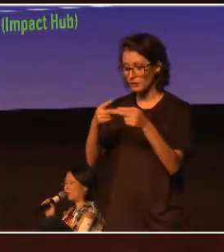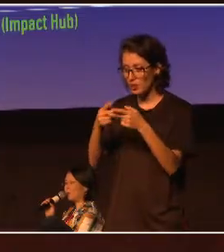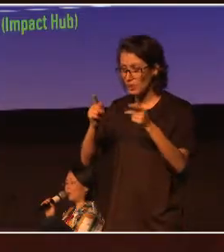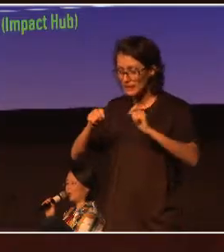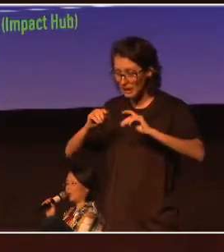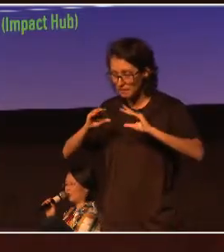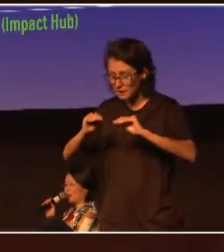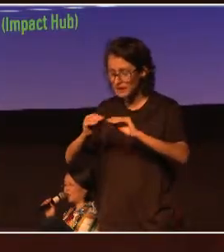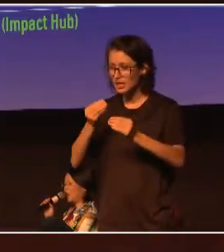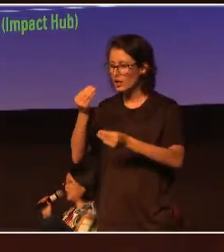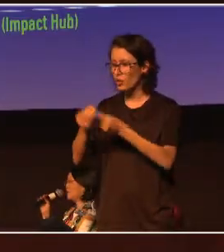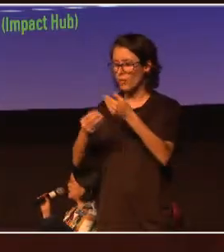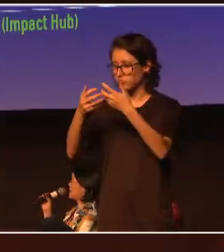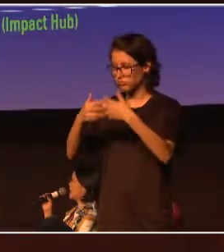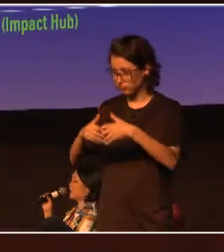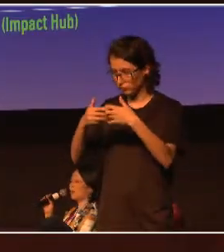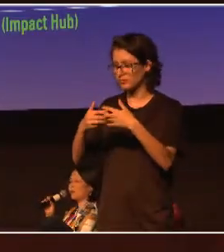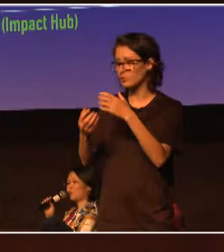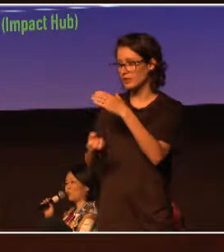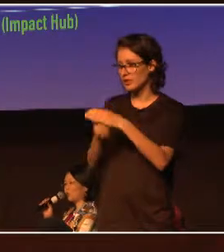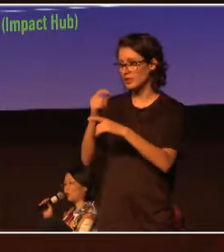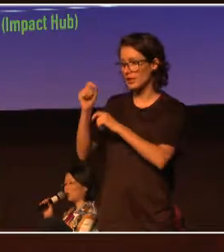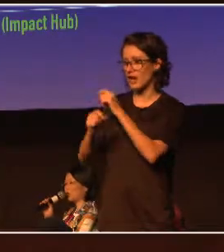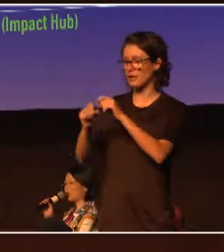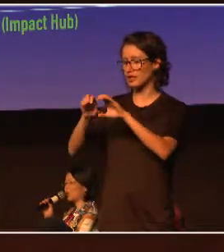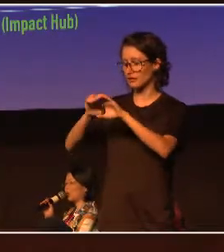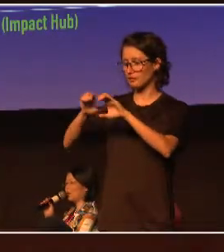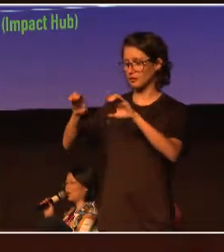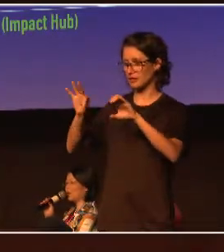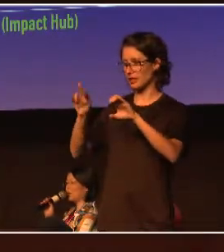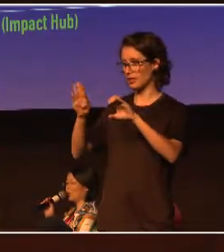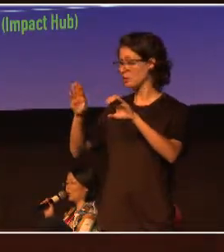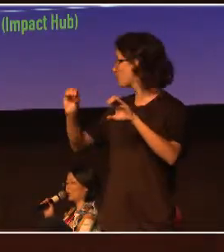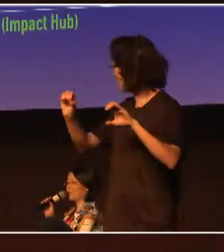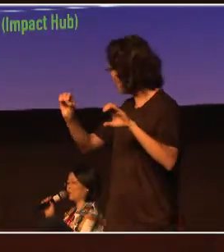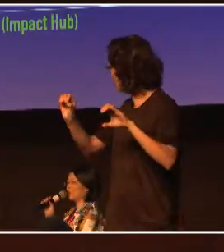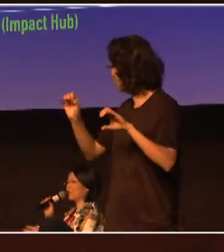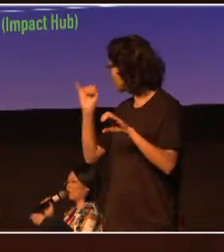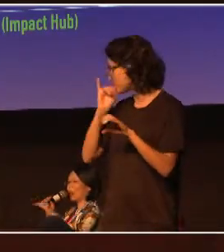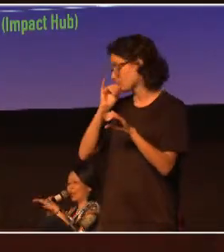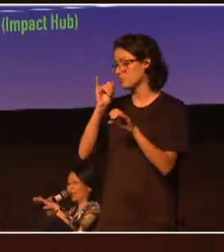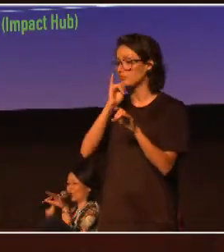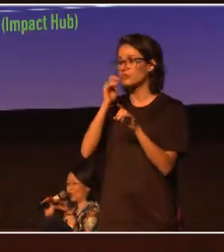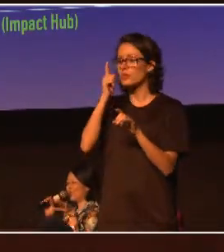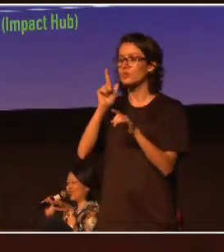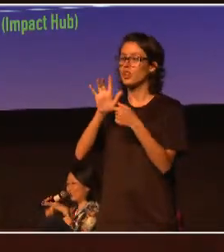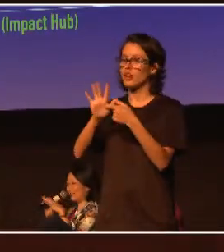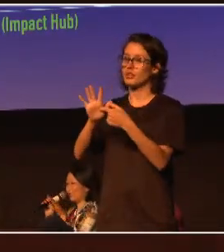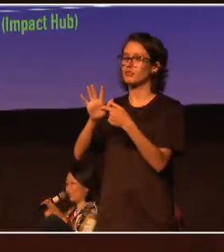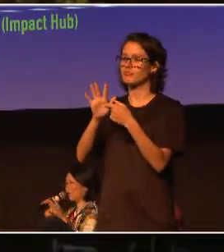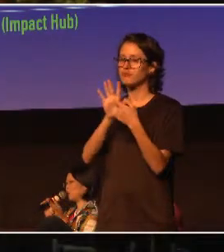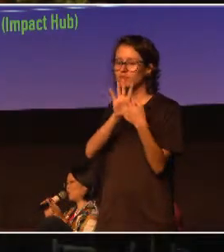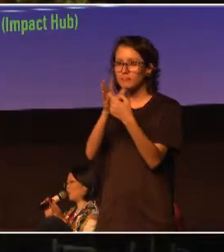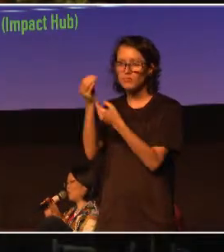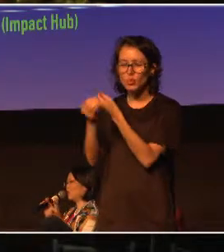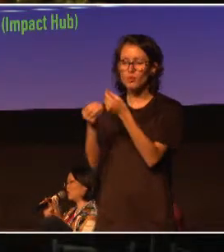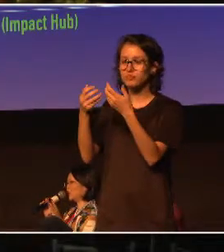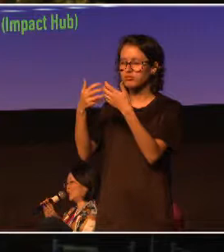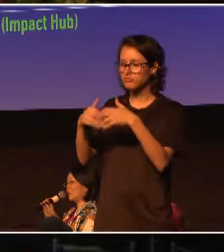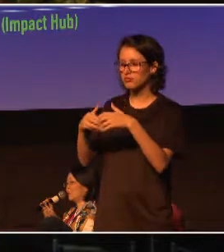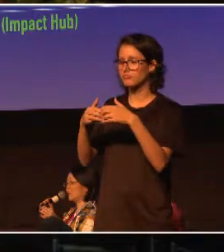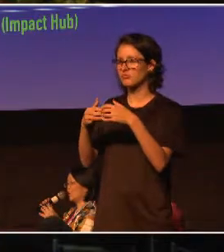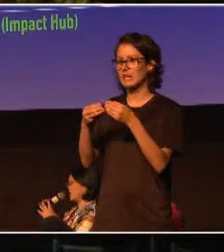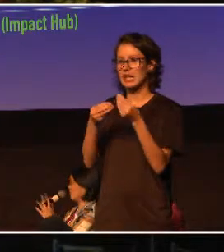que ela se pareceria? Então, eles criaram esse tubo onde a gente consegue fazer uma dinâmica, simulando uma rede distribuída com o número mínimo